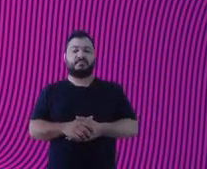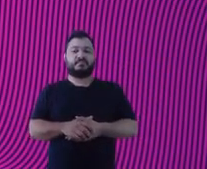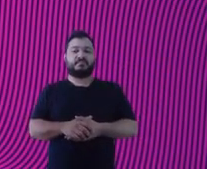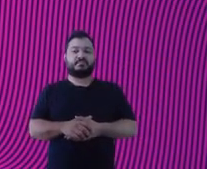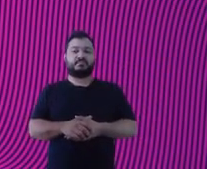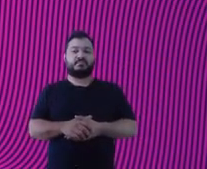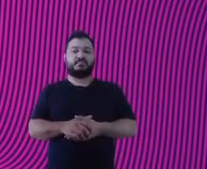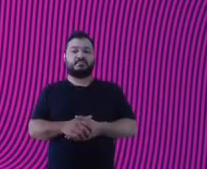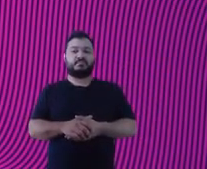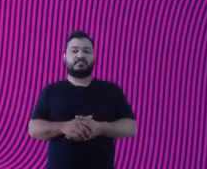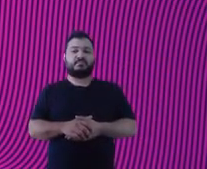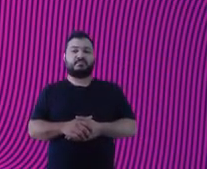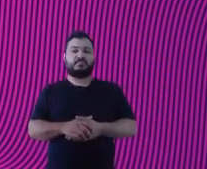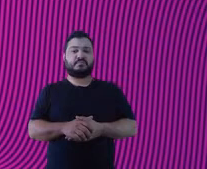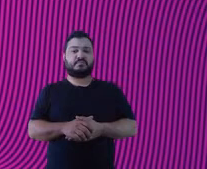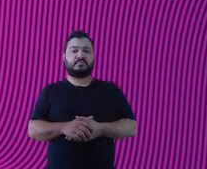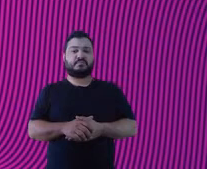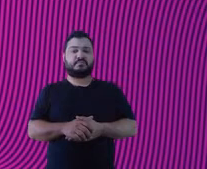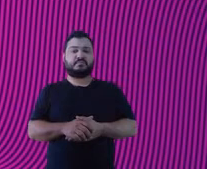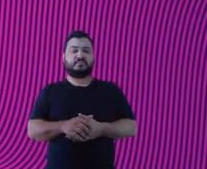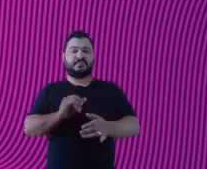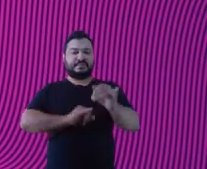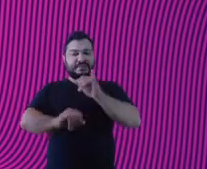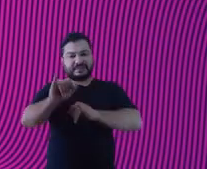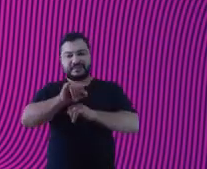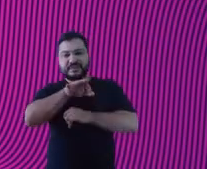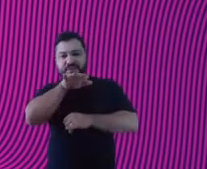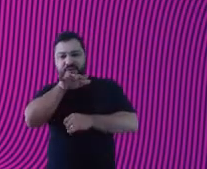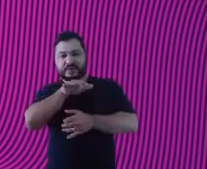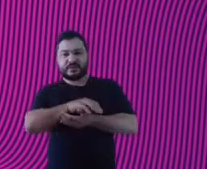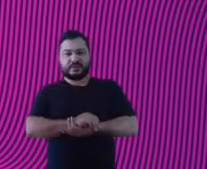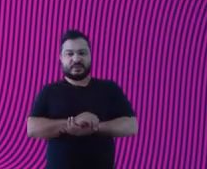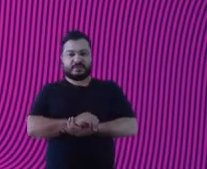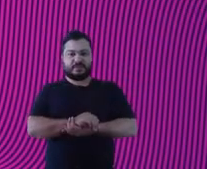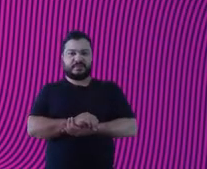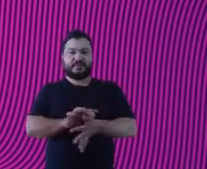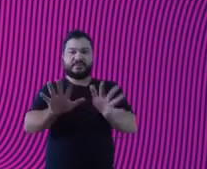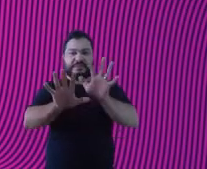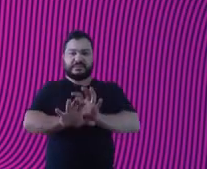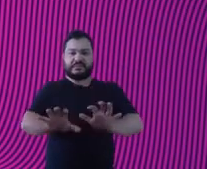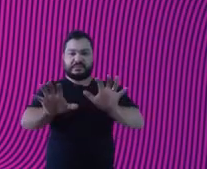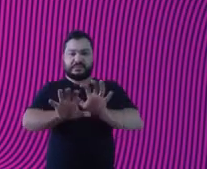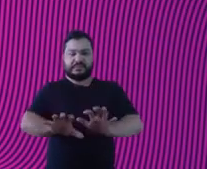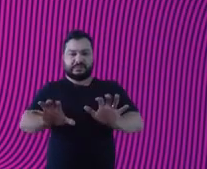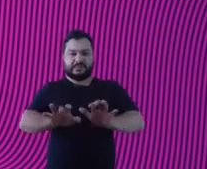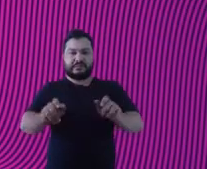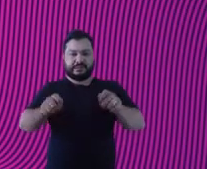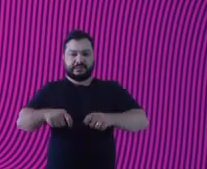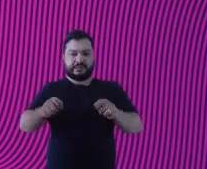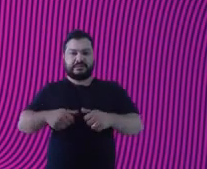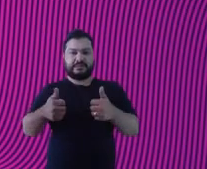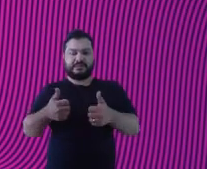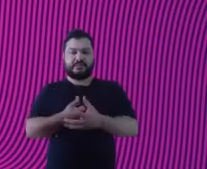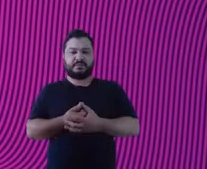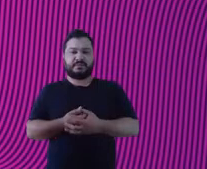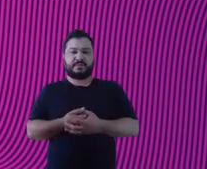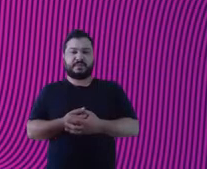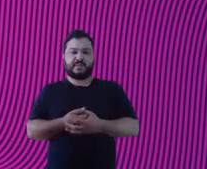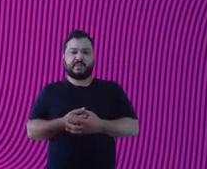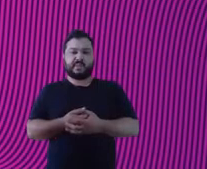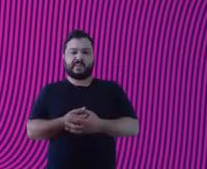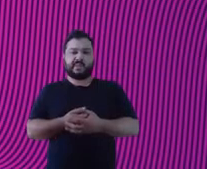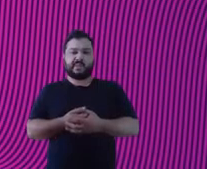Tô te ouvindo. Minha internet tá ruim? Está dando umas travadinhas, mas não, tudo bem, a gente vai